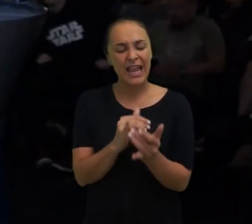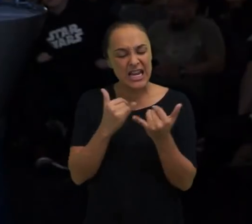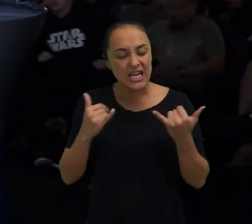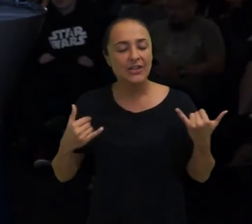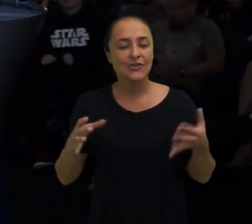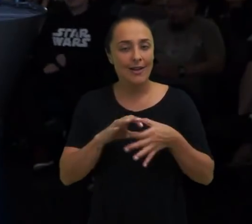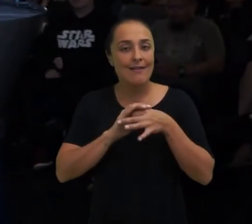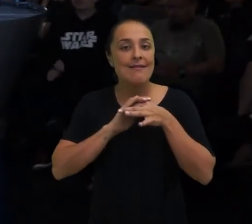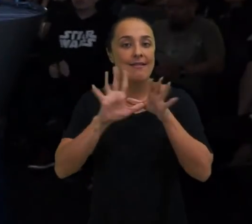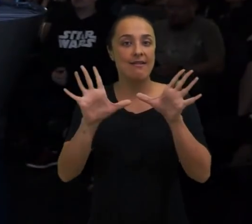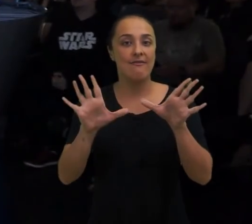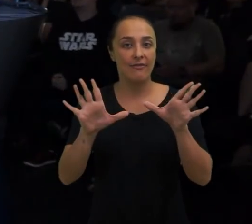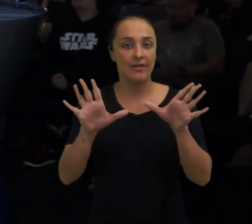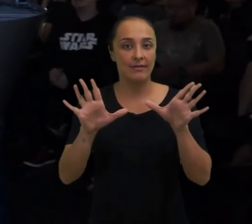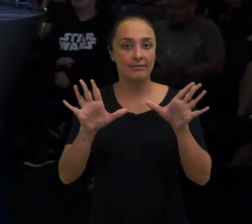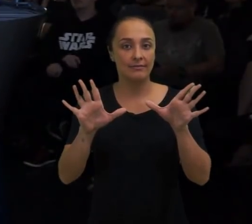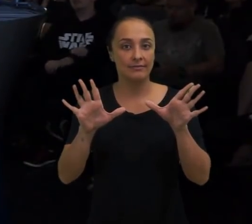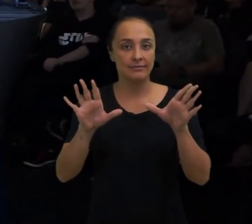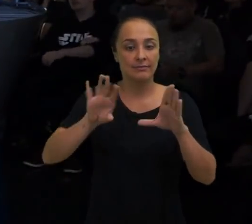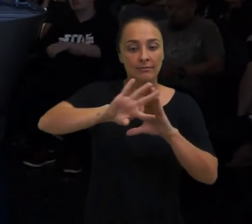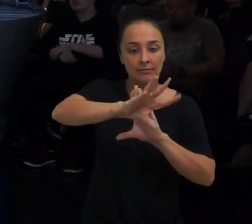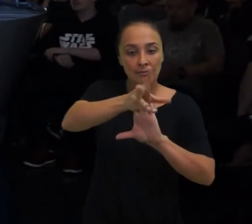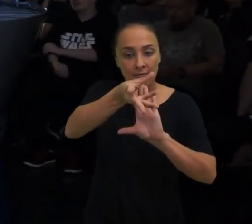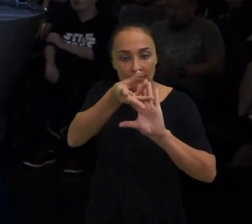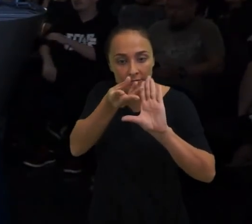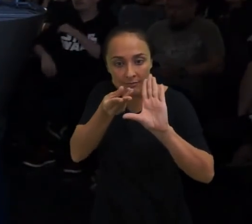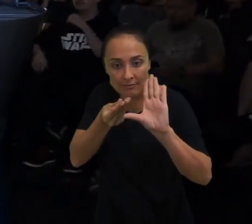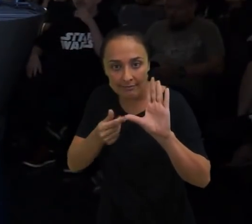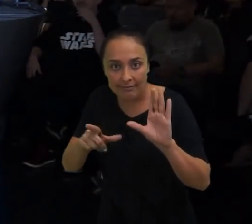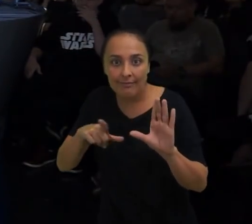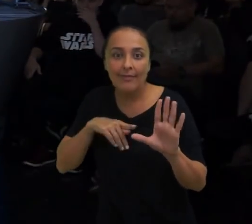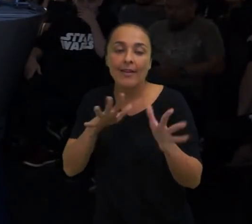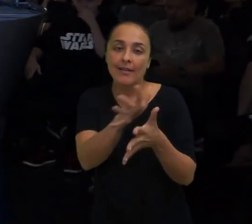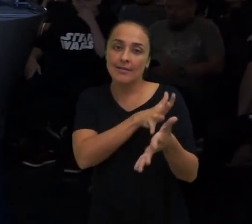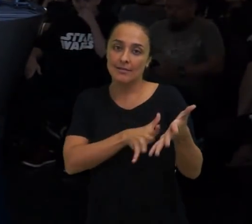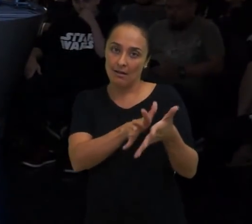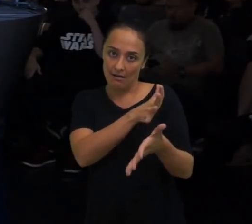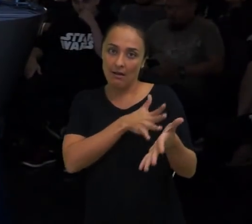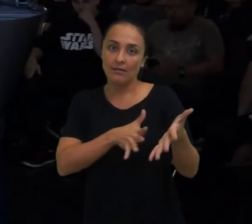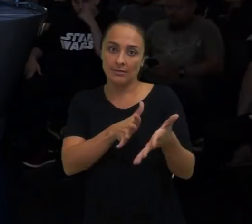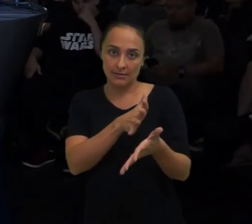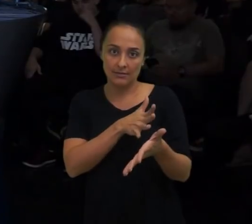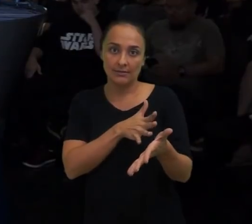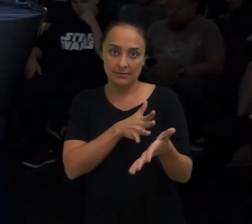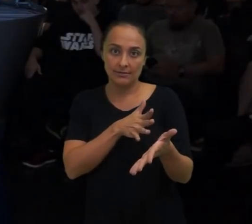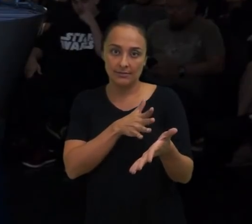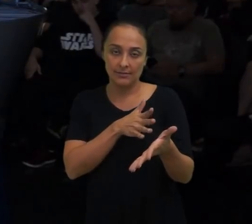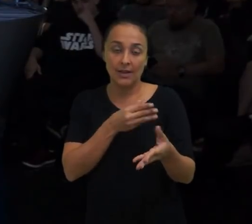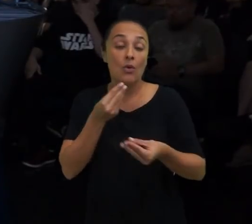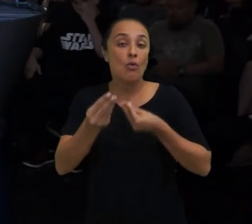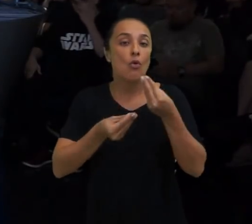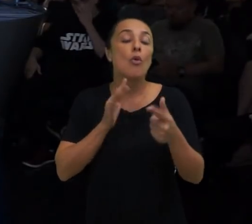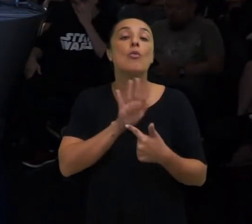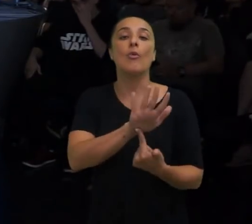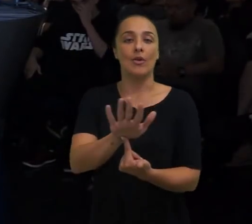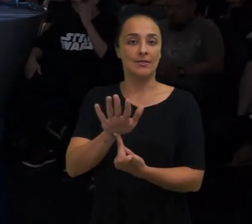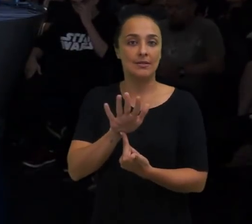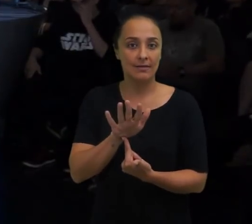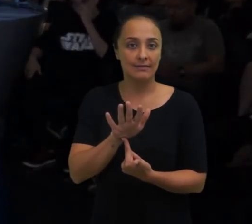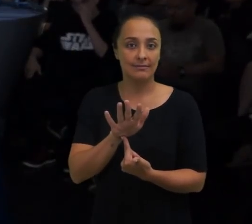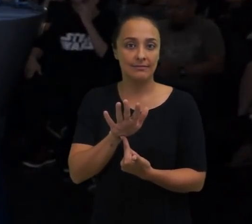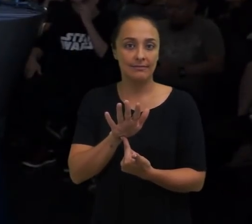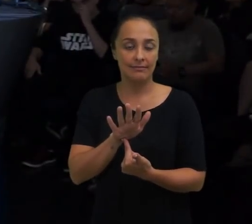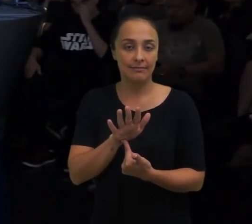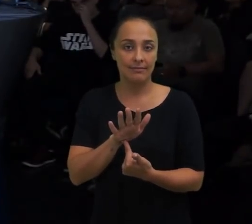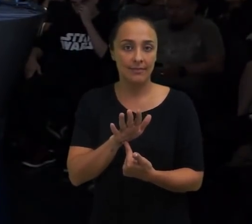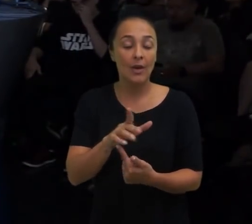computador, começando com uma nuvem de gás. Tá? Essa nuvem de gás vai aos poucos se fragmentar em nuvens menores.